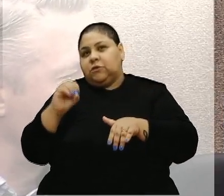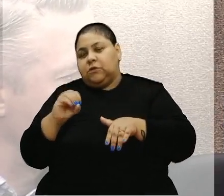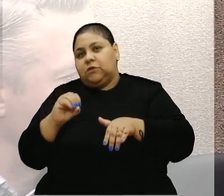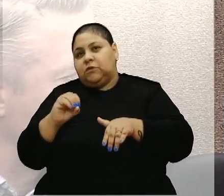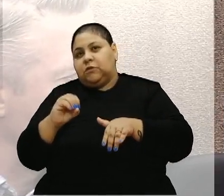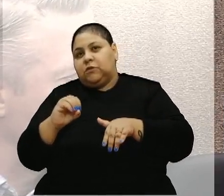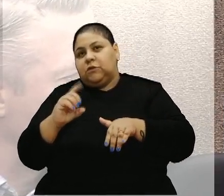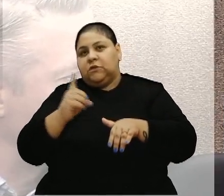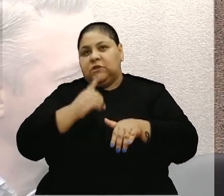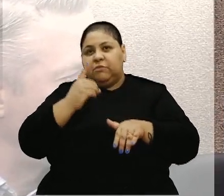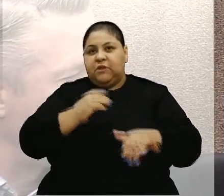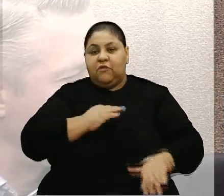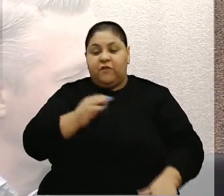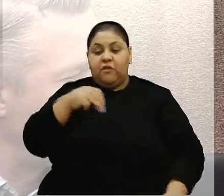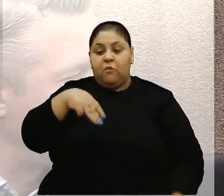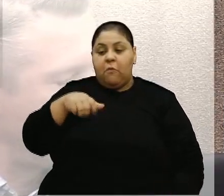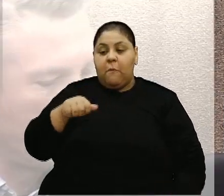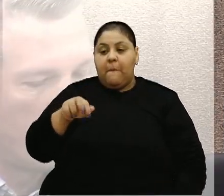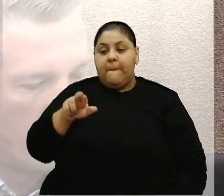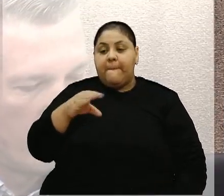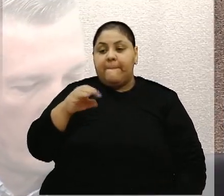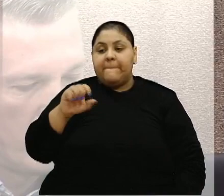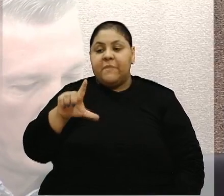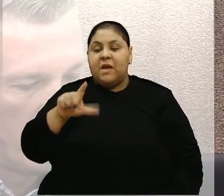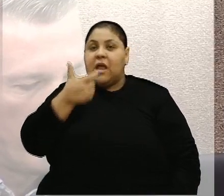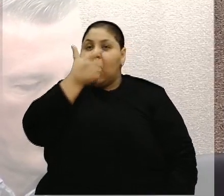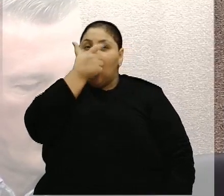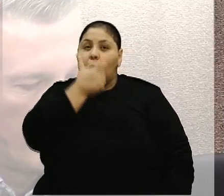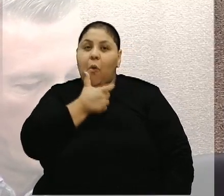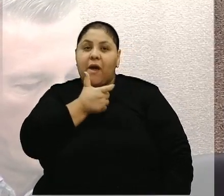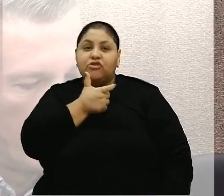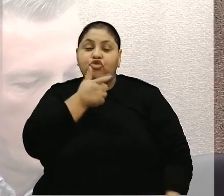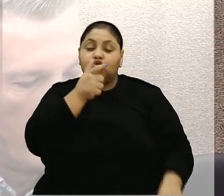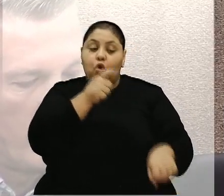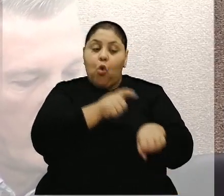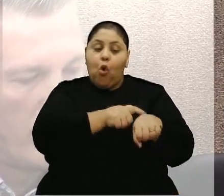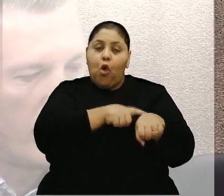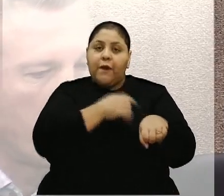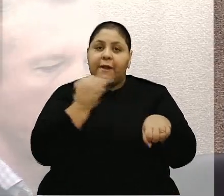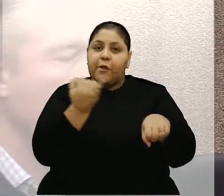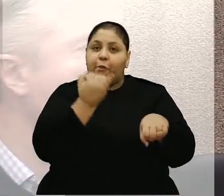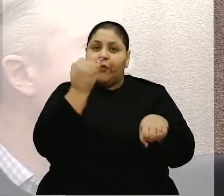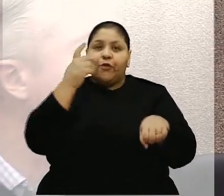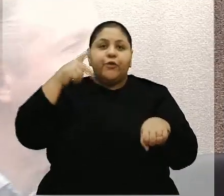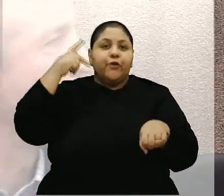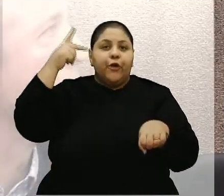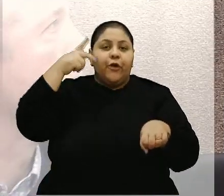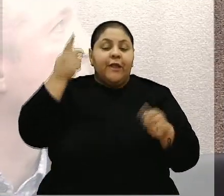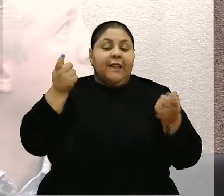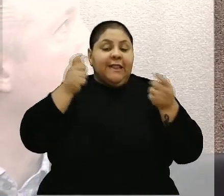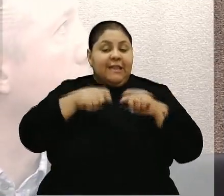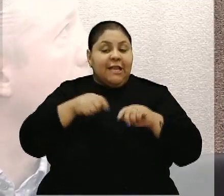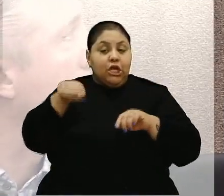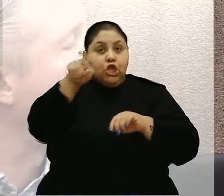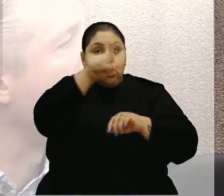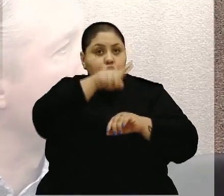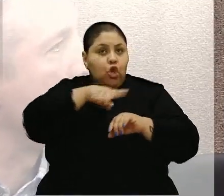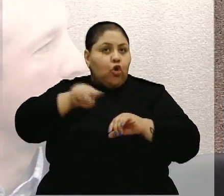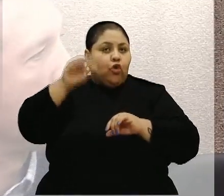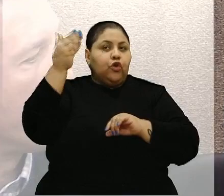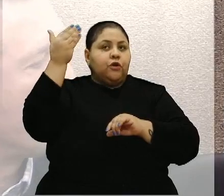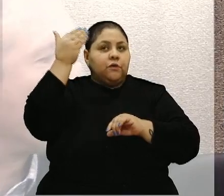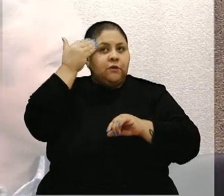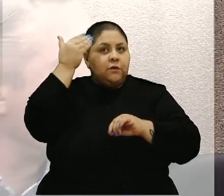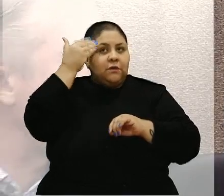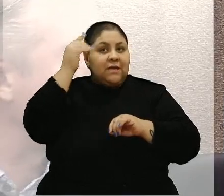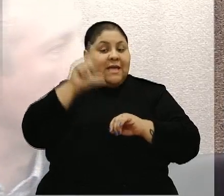Hatten, e eu acho que está chegando uma hora importante na política que é necessário que todos entendam que é necessário